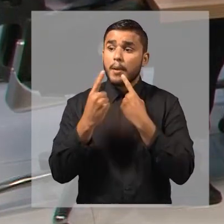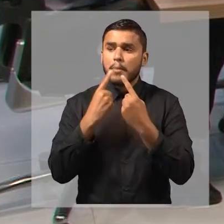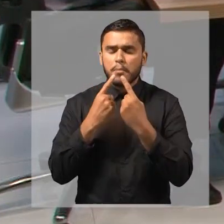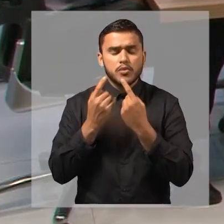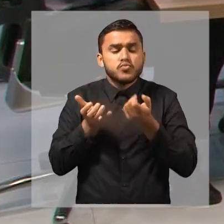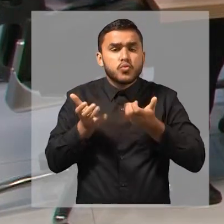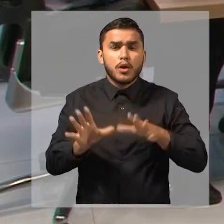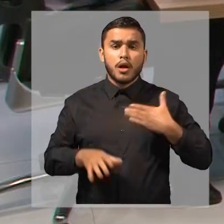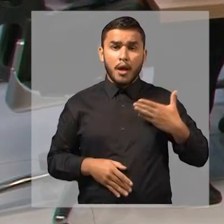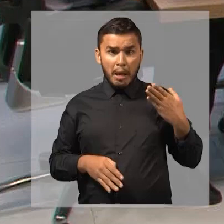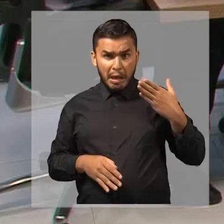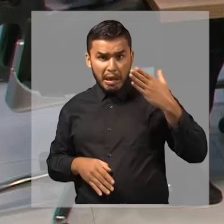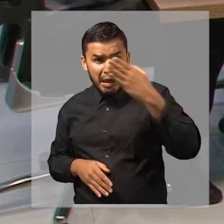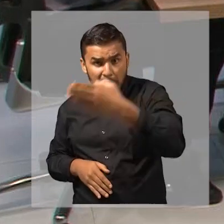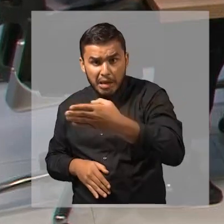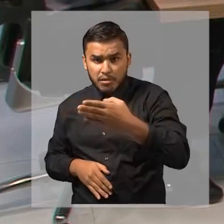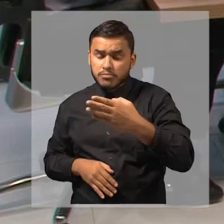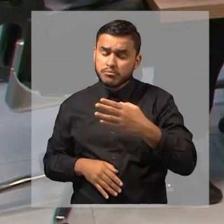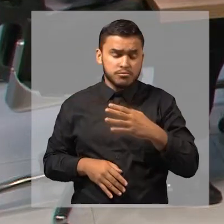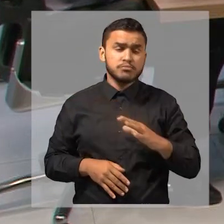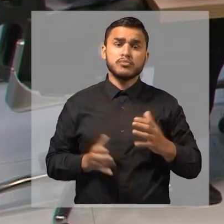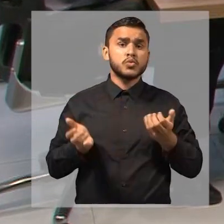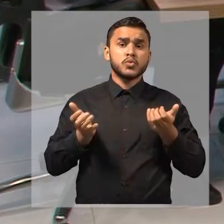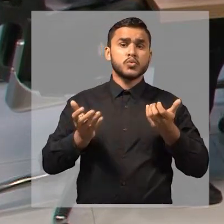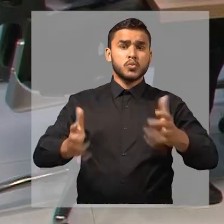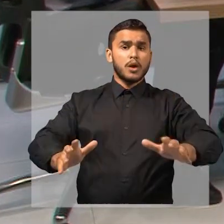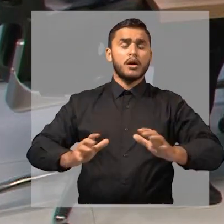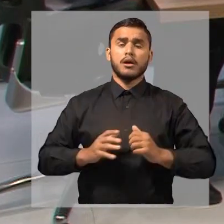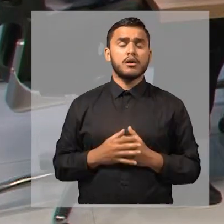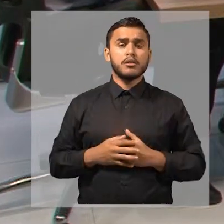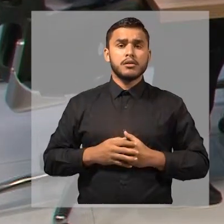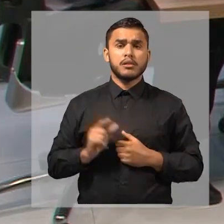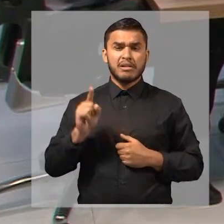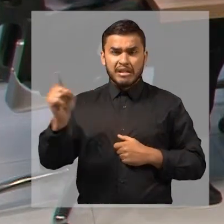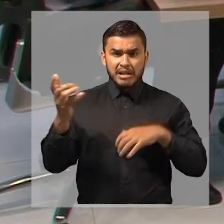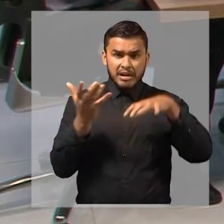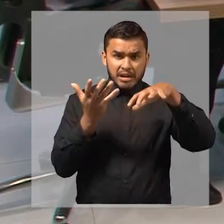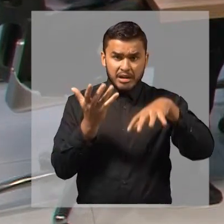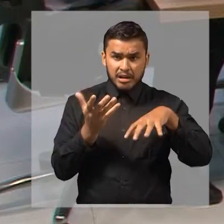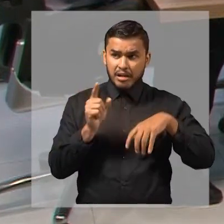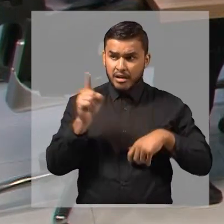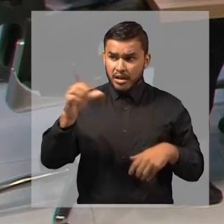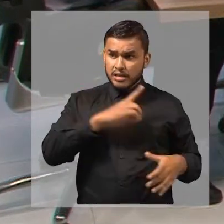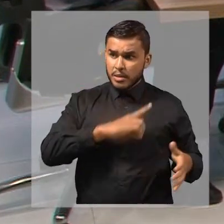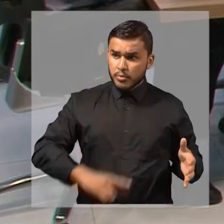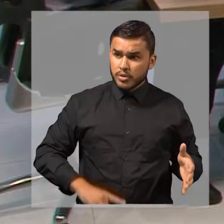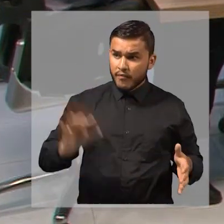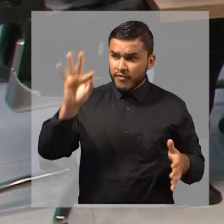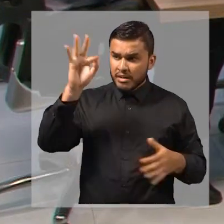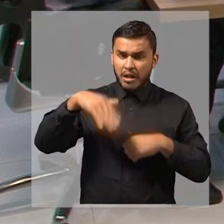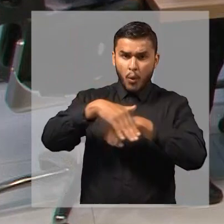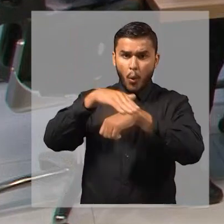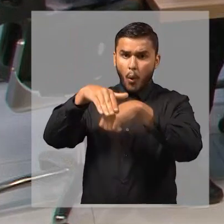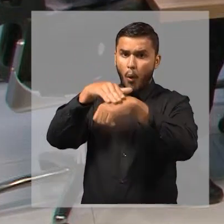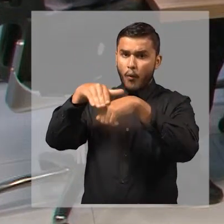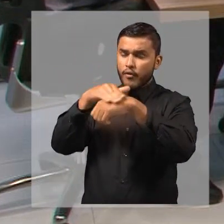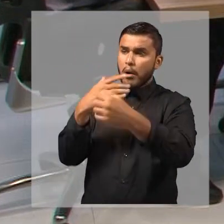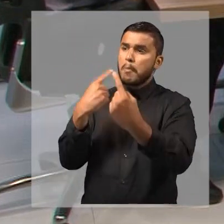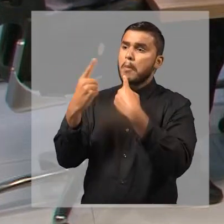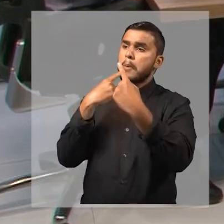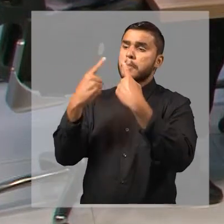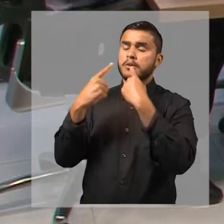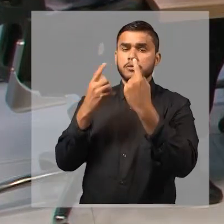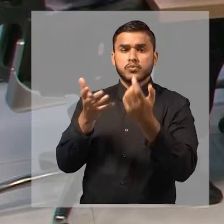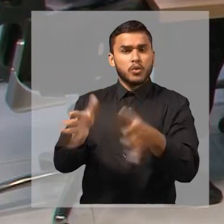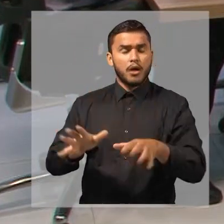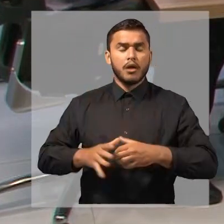simplesmente se negou, até então, a conversar com o Congresso Nacional, apesar dos apelos, das insistências. Né?